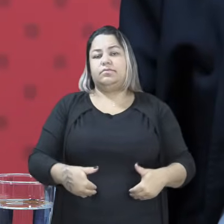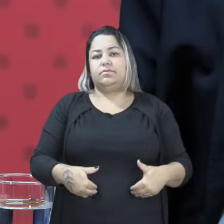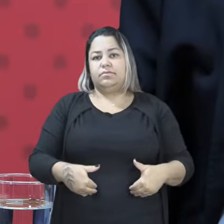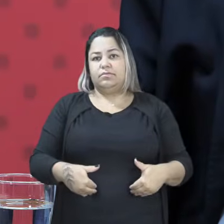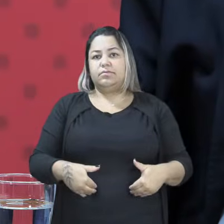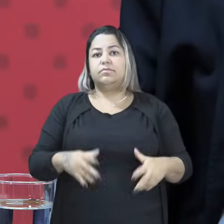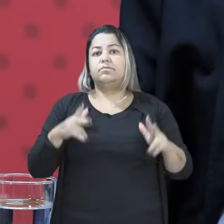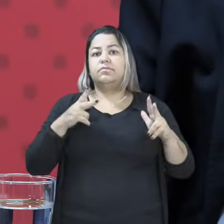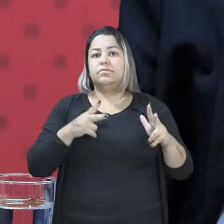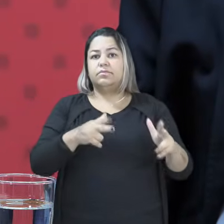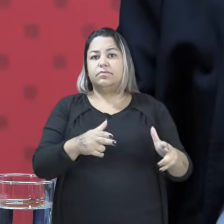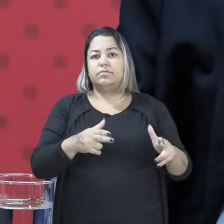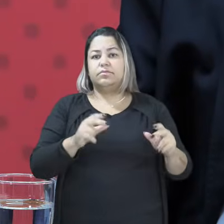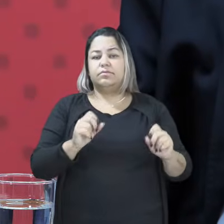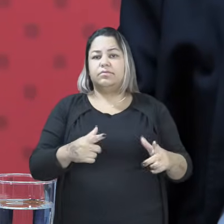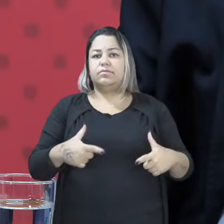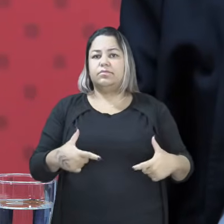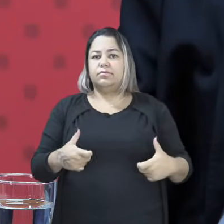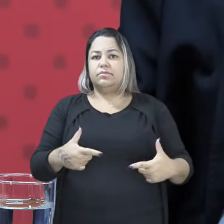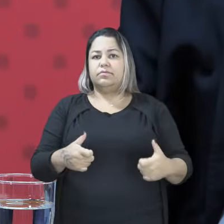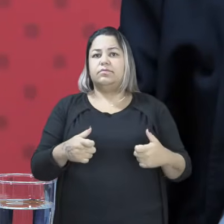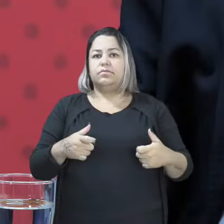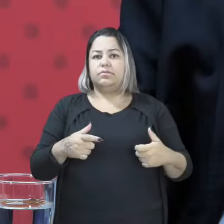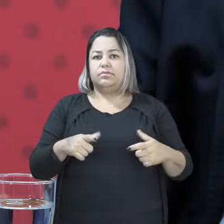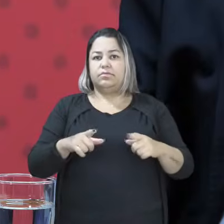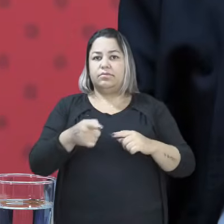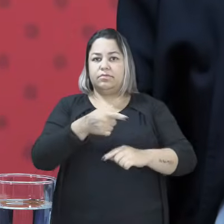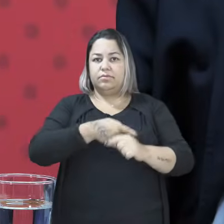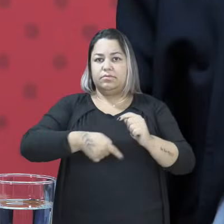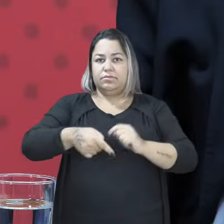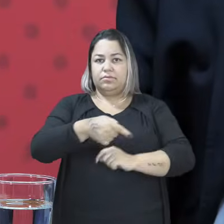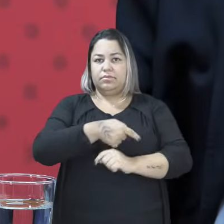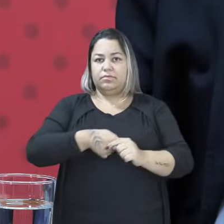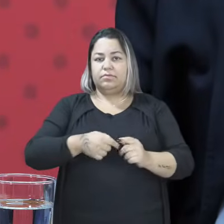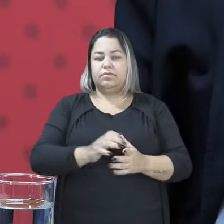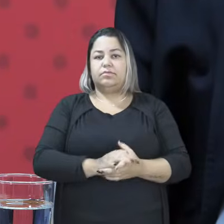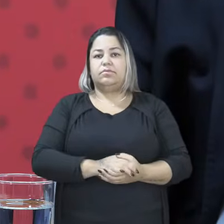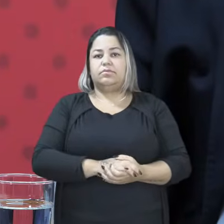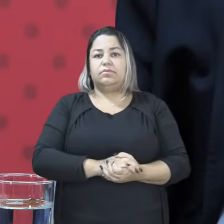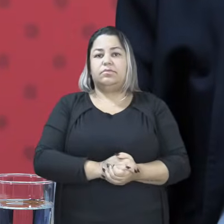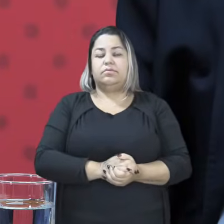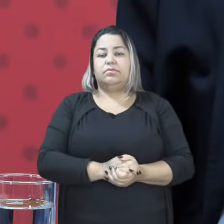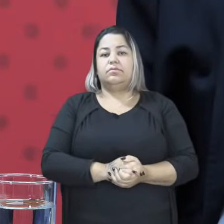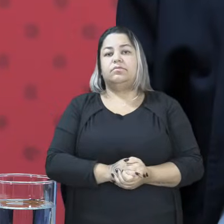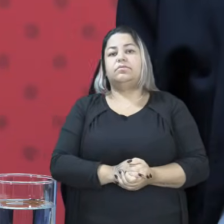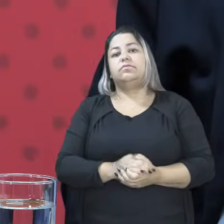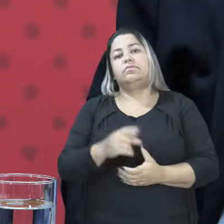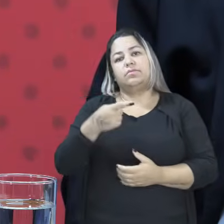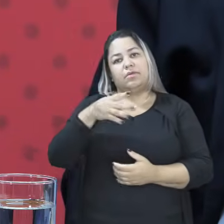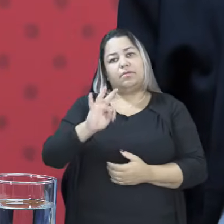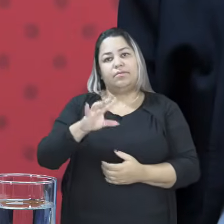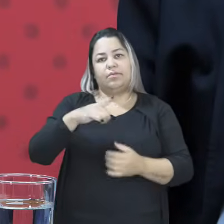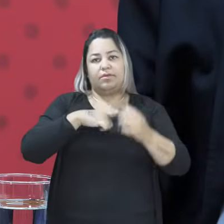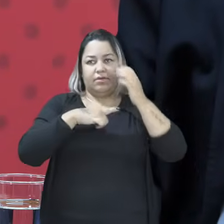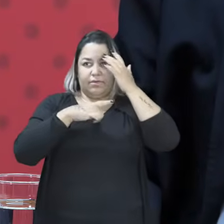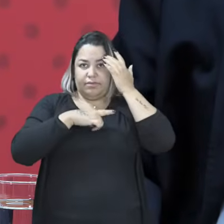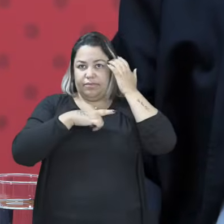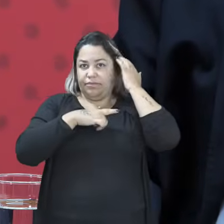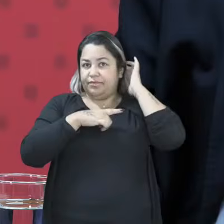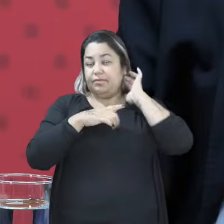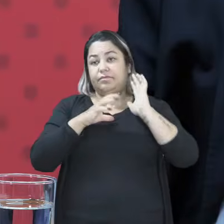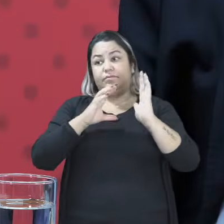com a guerra econômica. Então, o PT tem como